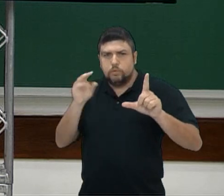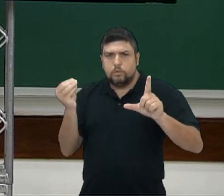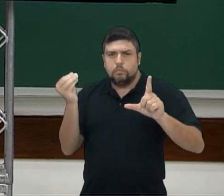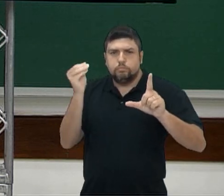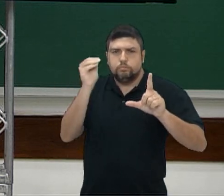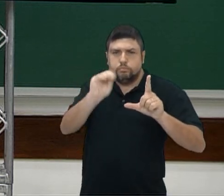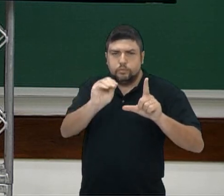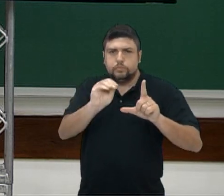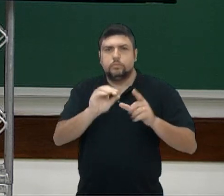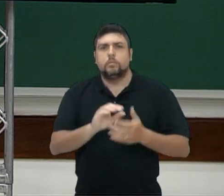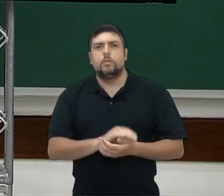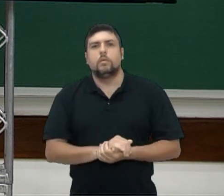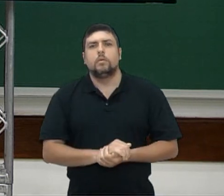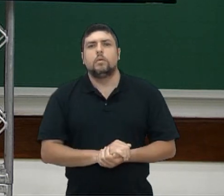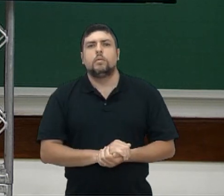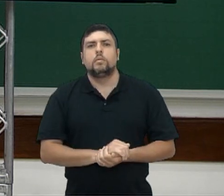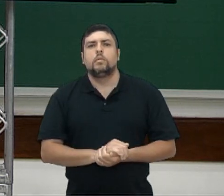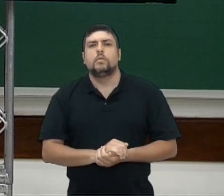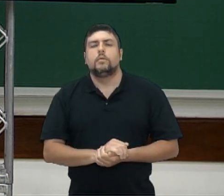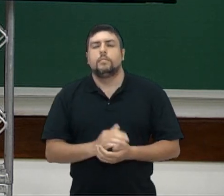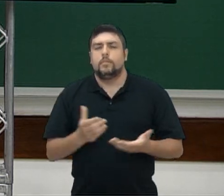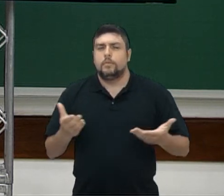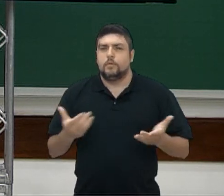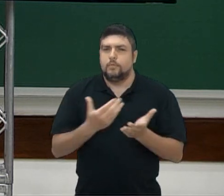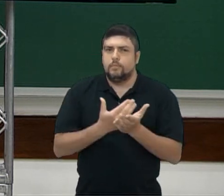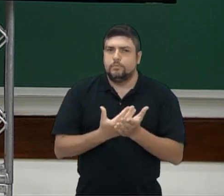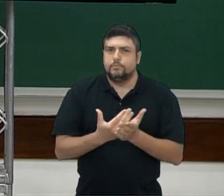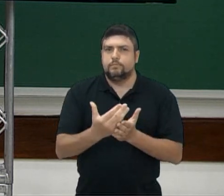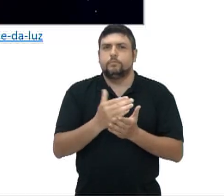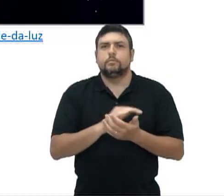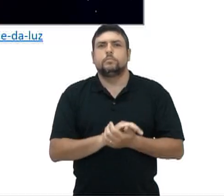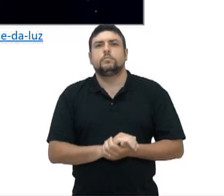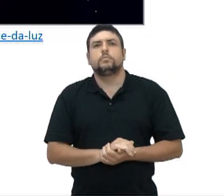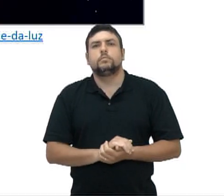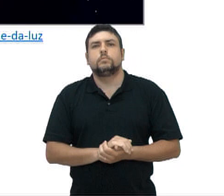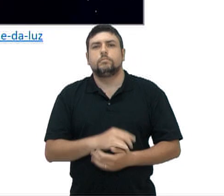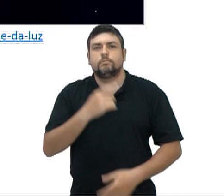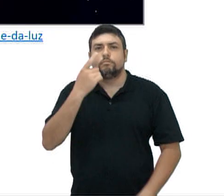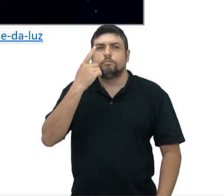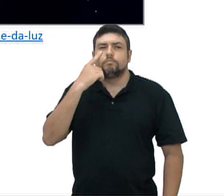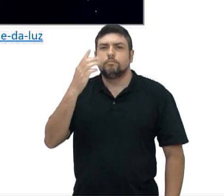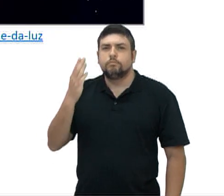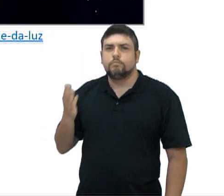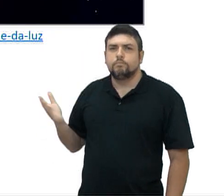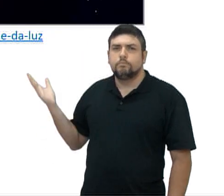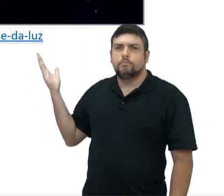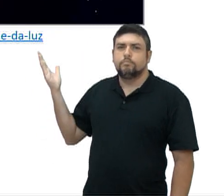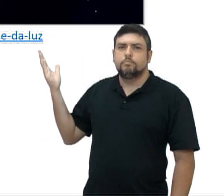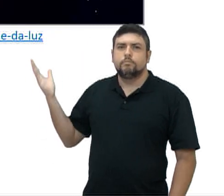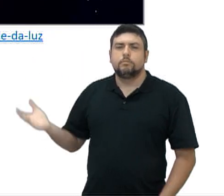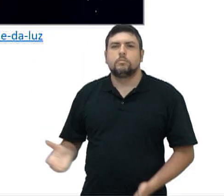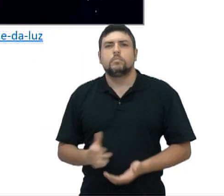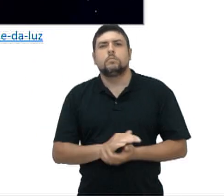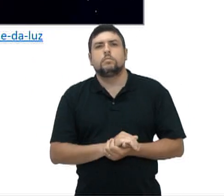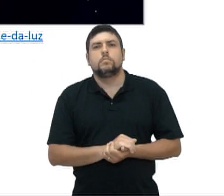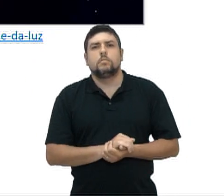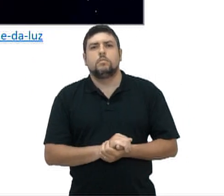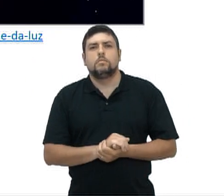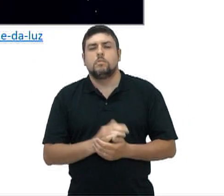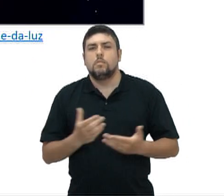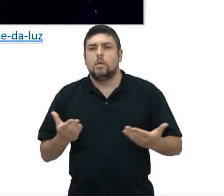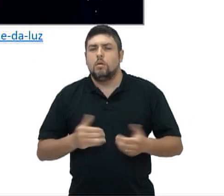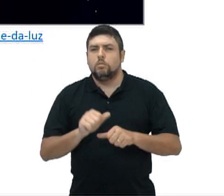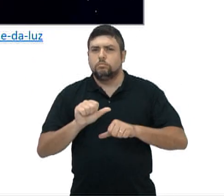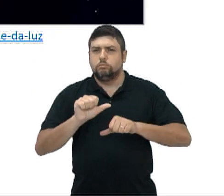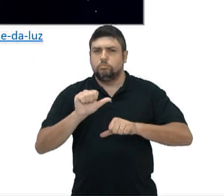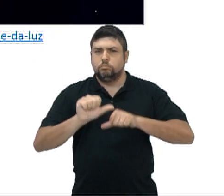conhecimento, ok? Então, vamos ali ao conteúdo da nossa aula? Então, dessa vez, estamos mudando um pouco o panorama do conteúdo